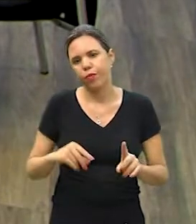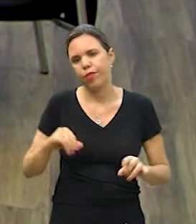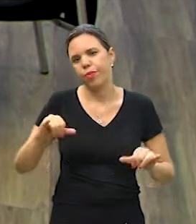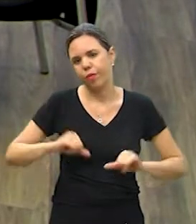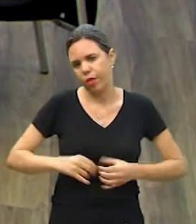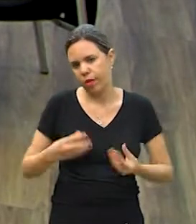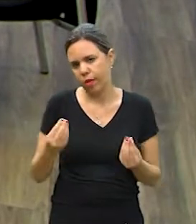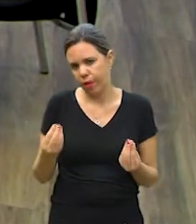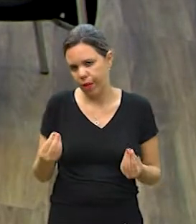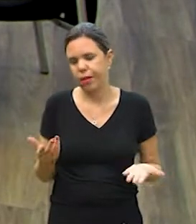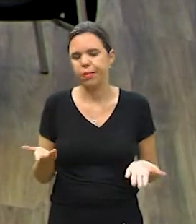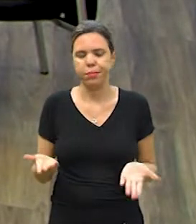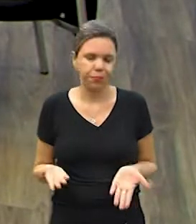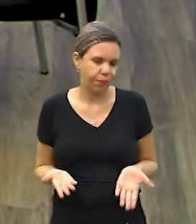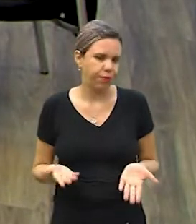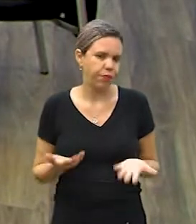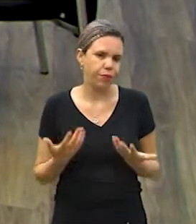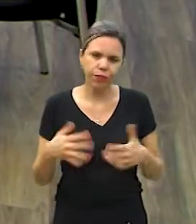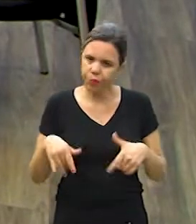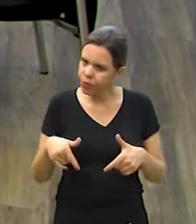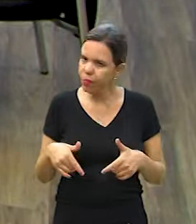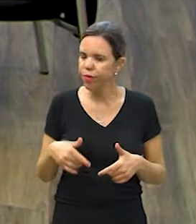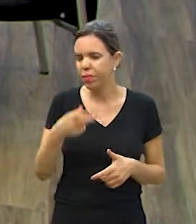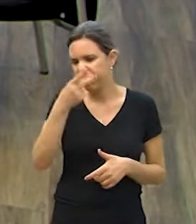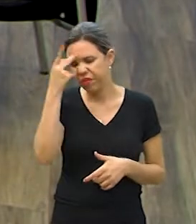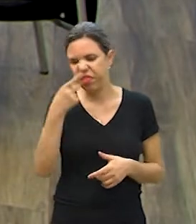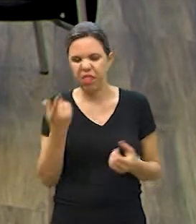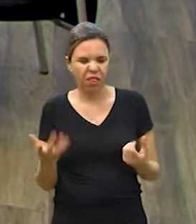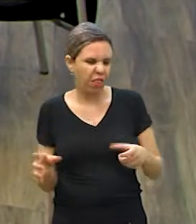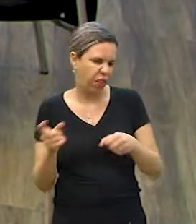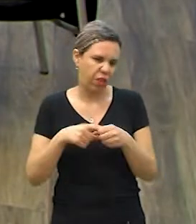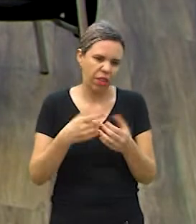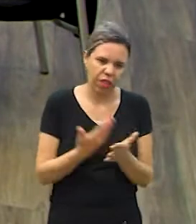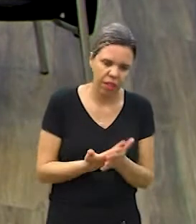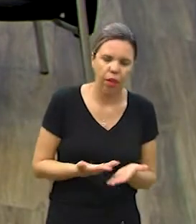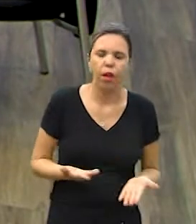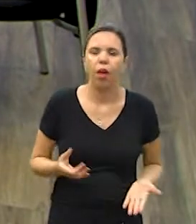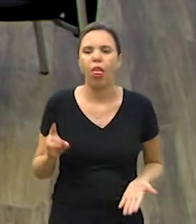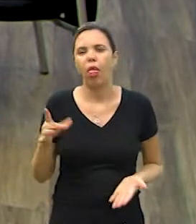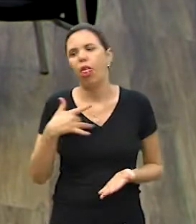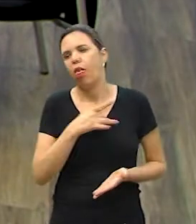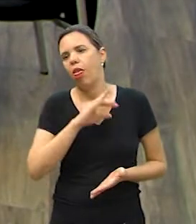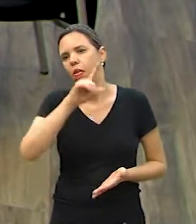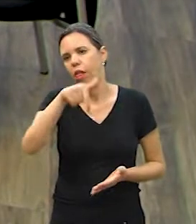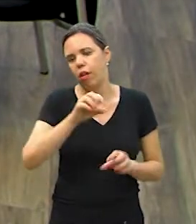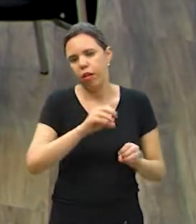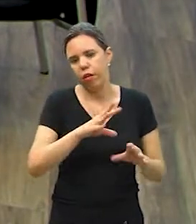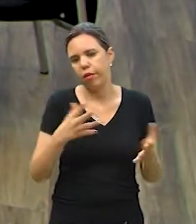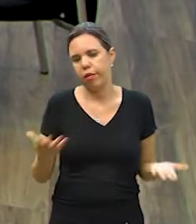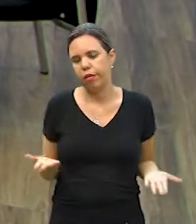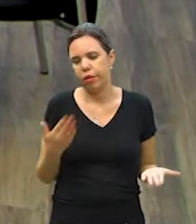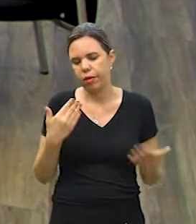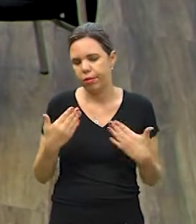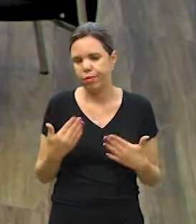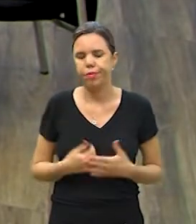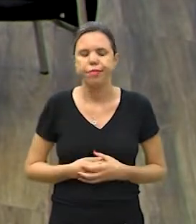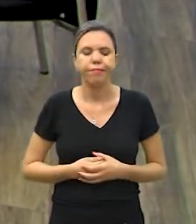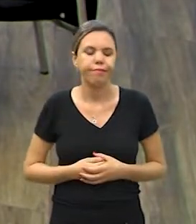apanhou muito também, que não queriam trabalhar, que não queria que voltasse às aulas, né? Era a saúde e depois a educação, isso,